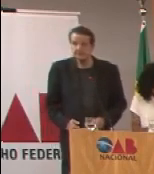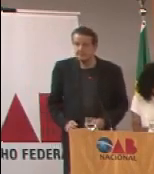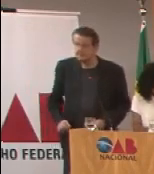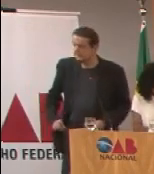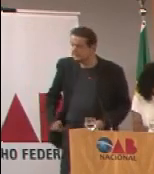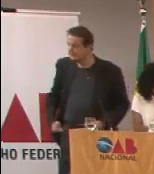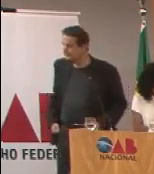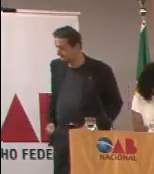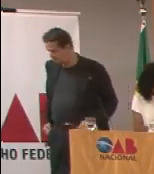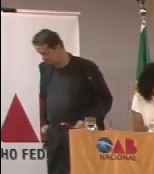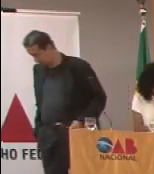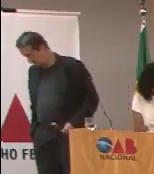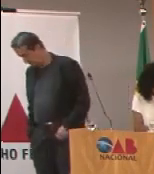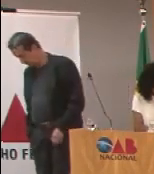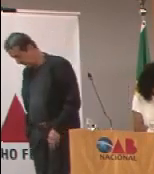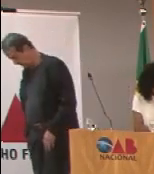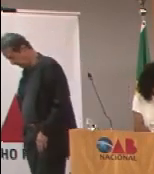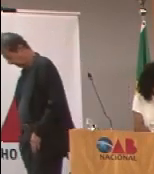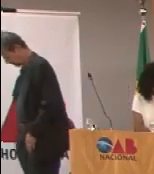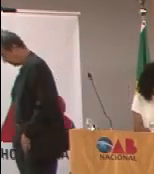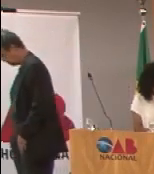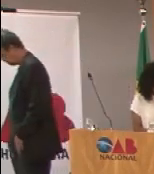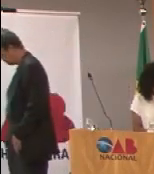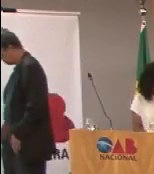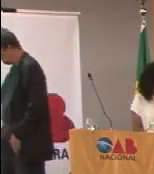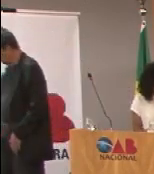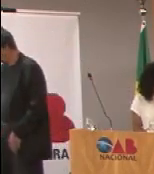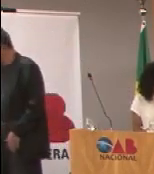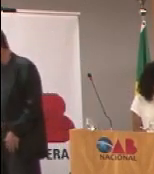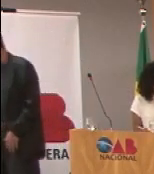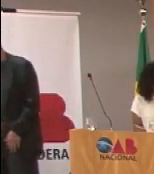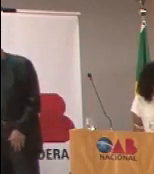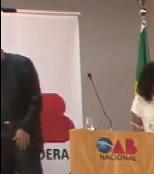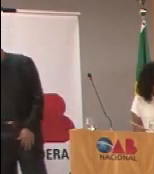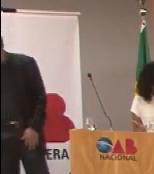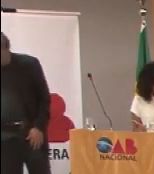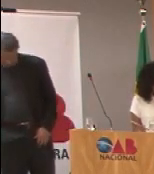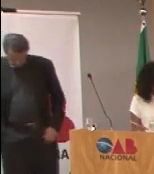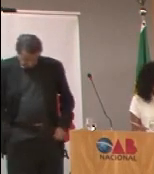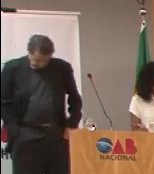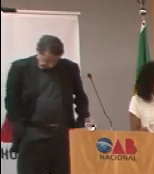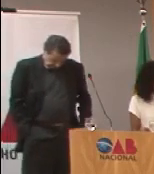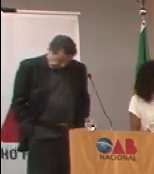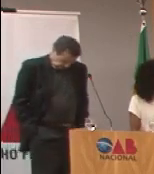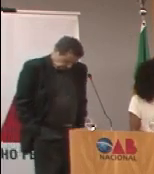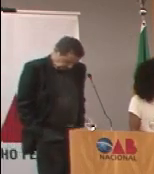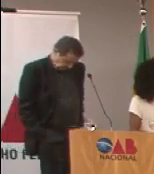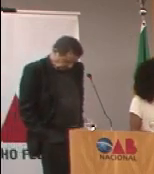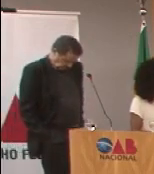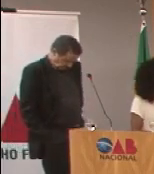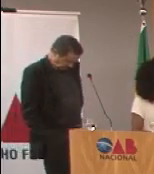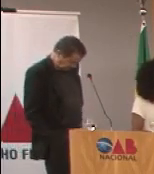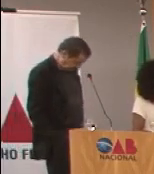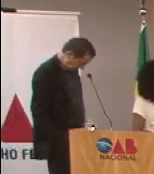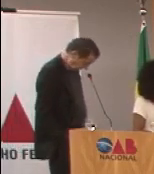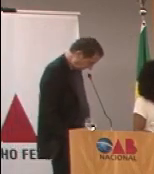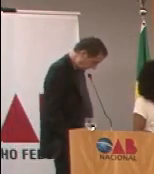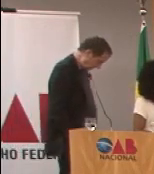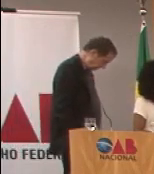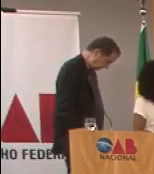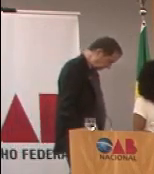Mesa Nacional de Diálogos contra a Violência. Nos vislumbramos esse